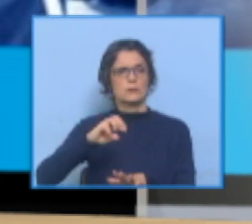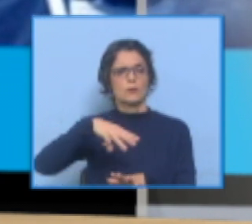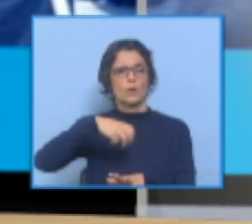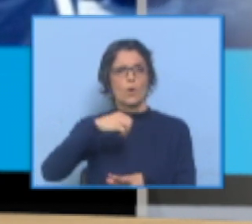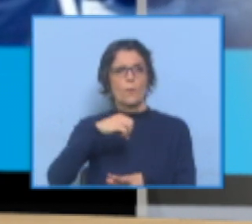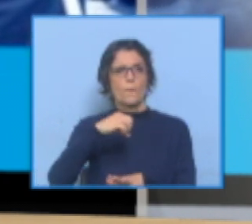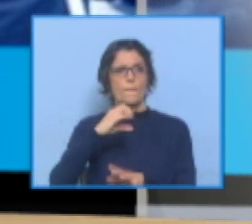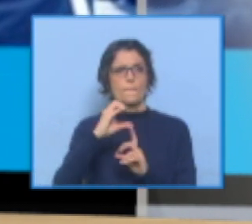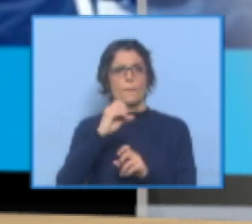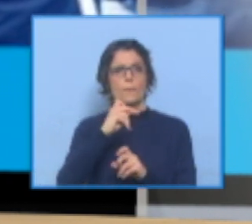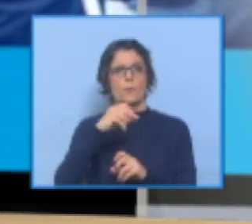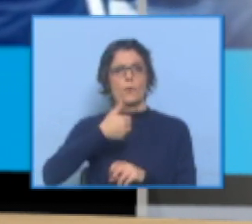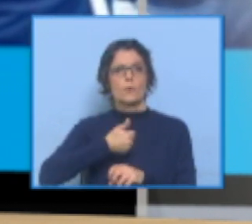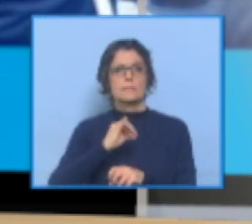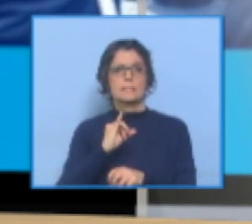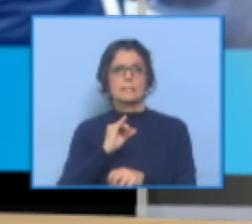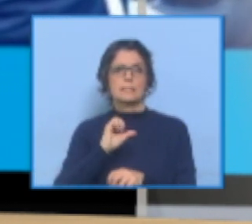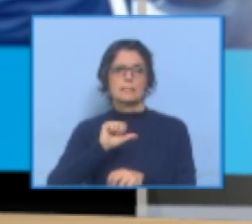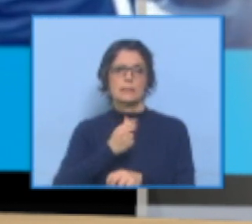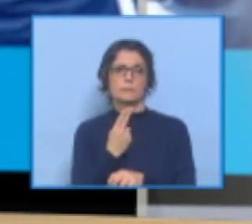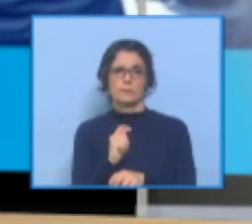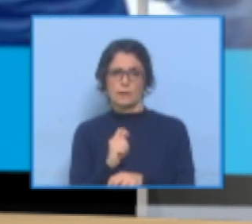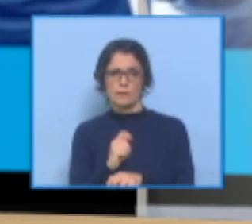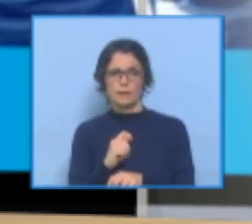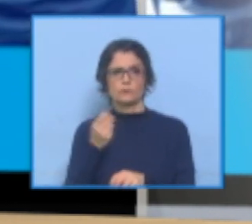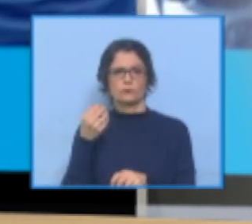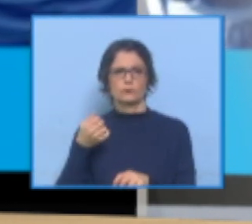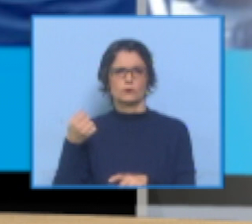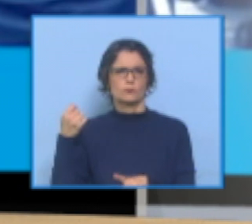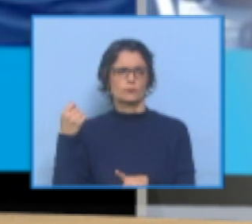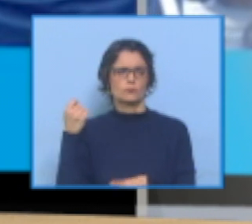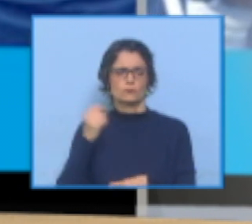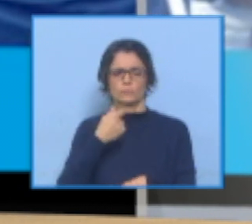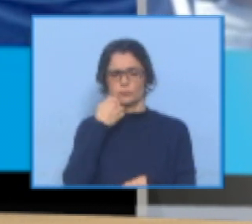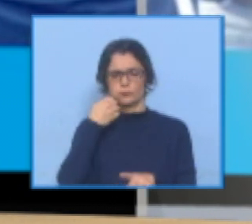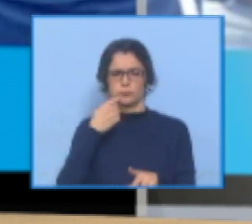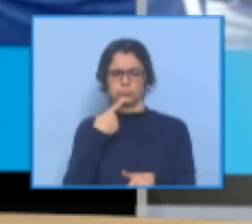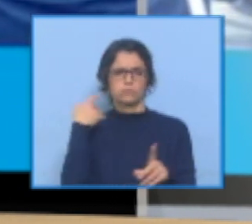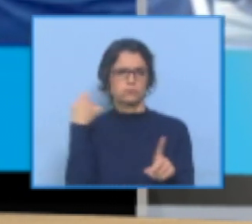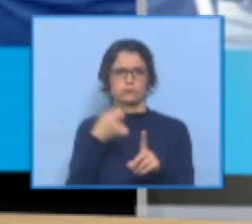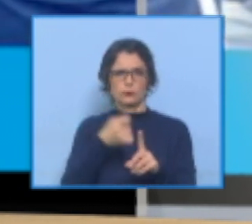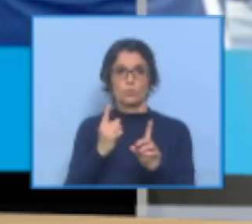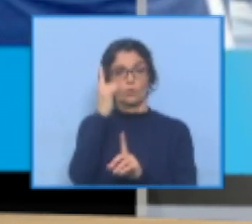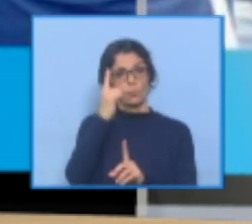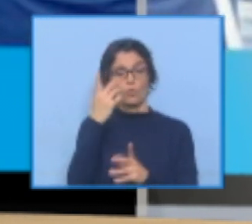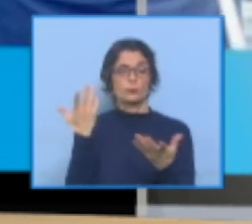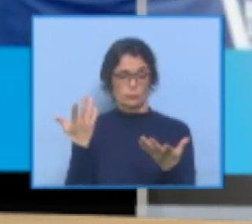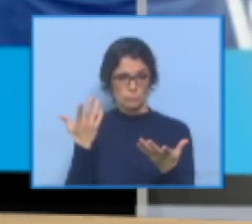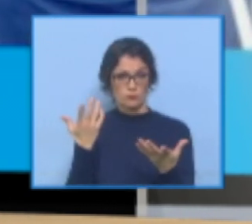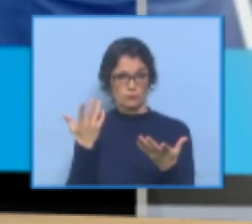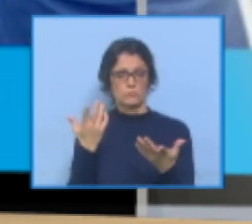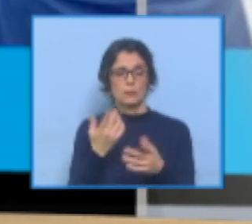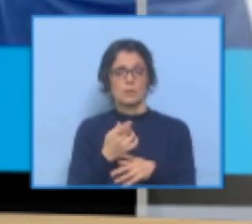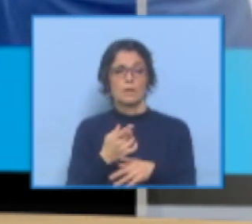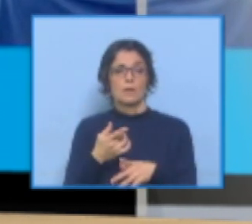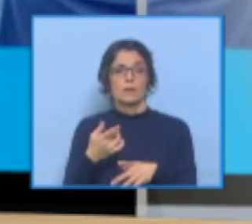vários ataques nos últimos tempos, no norte, nomeadamente no norte de Moçambique, em que pensa-se que